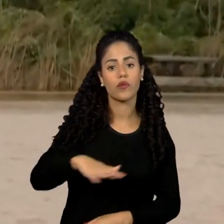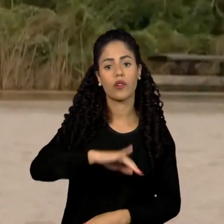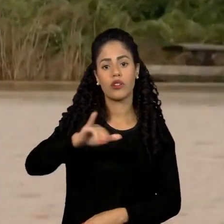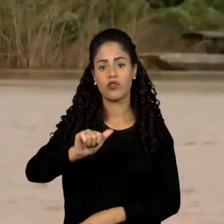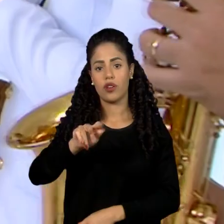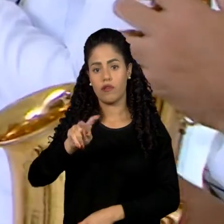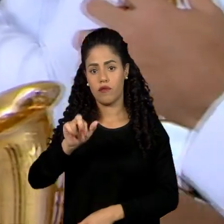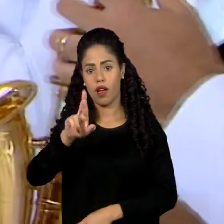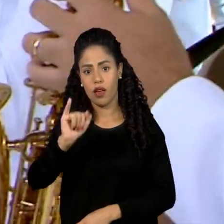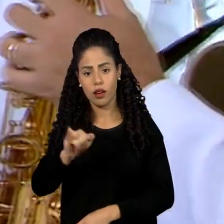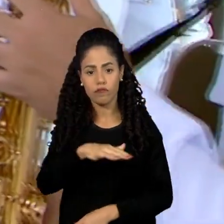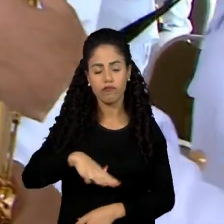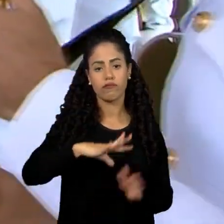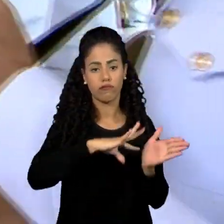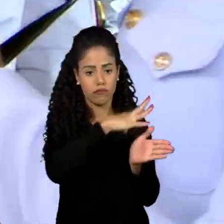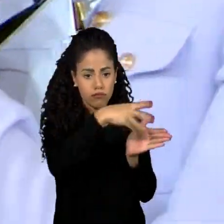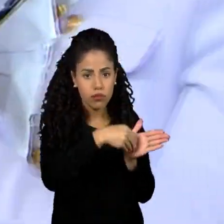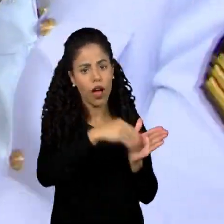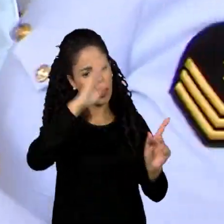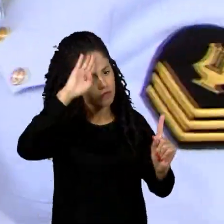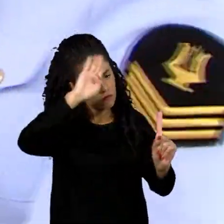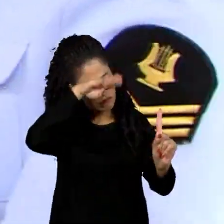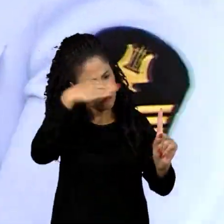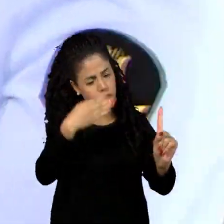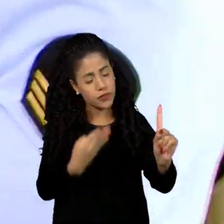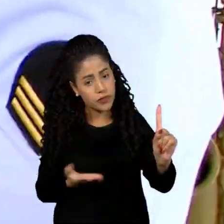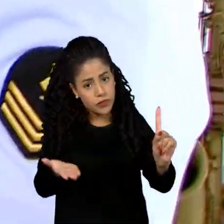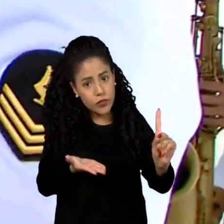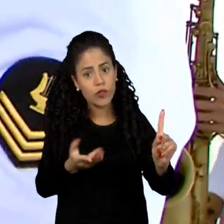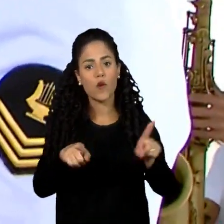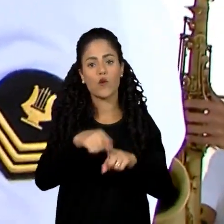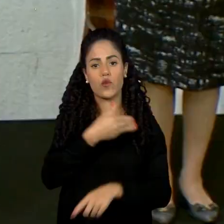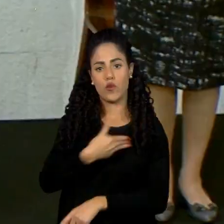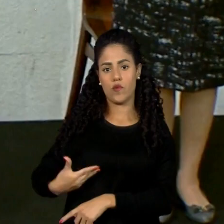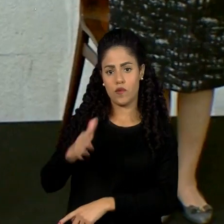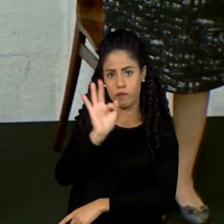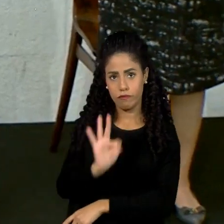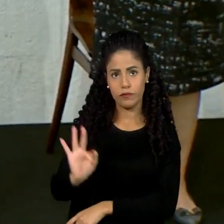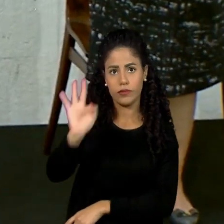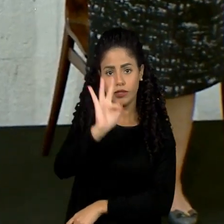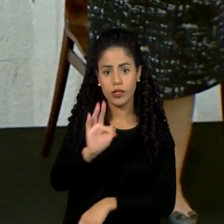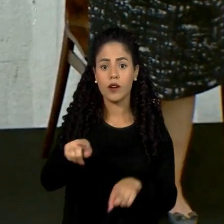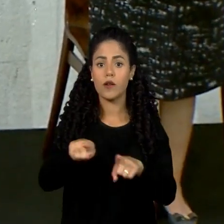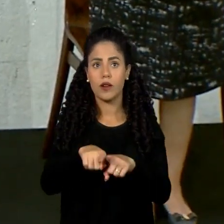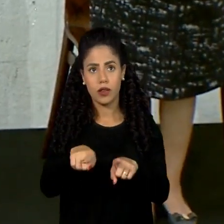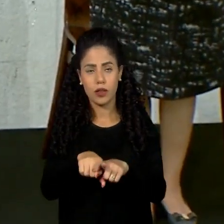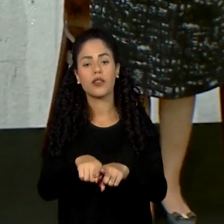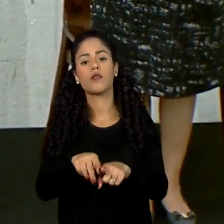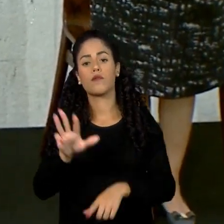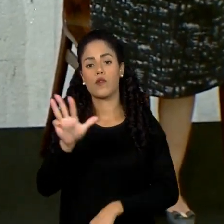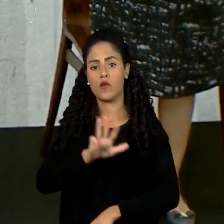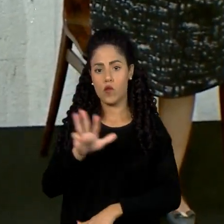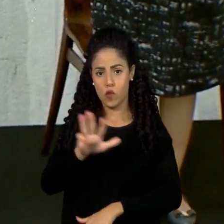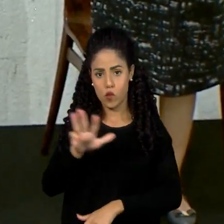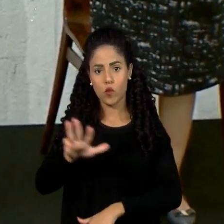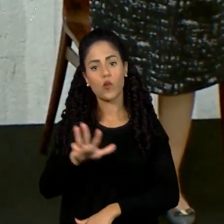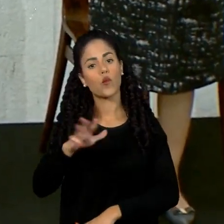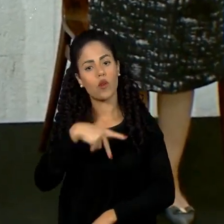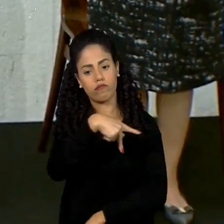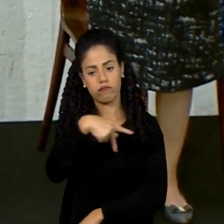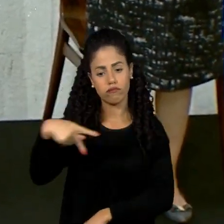no Amazonas, recebem homenagem póstuma do governo federal. O presidente Luiz Inácio Lula da